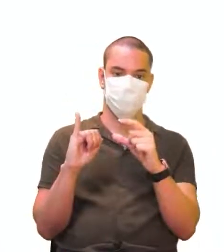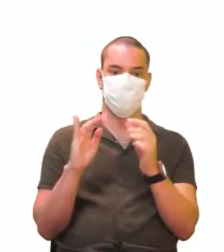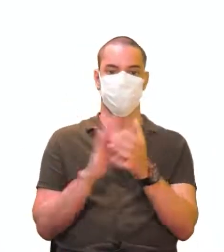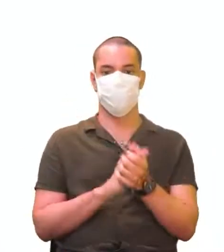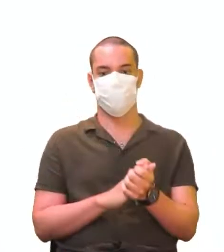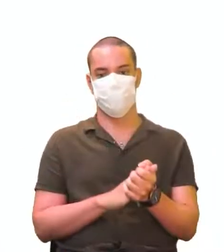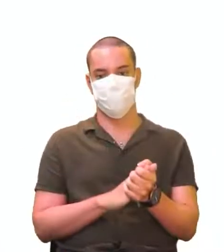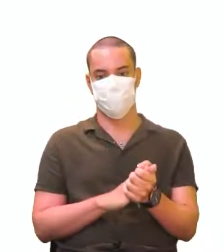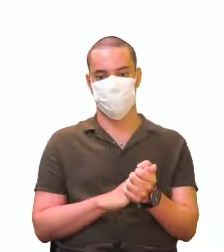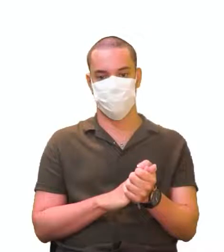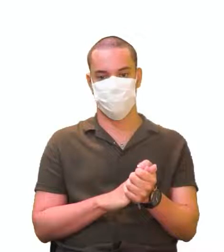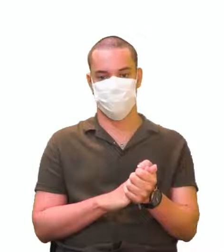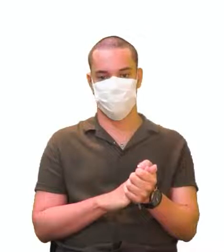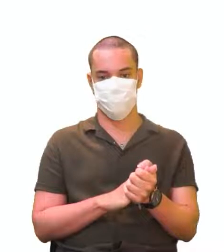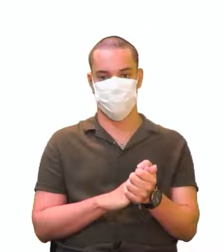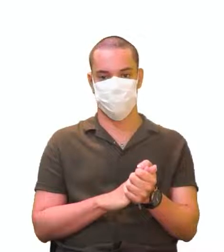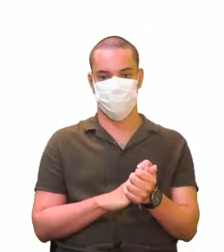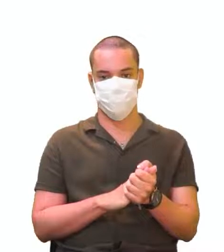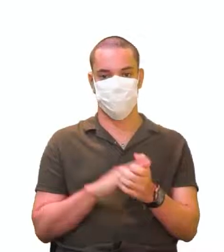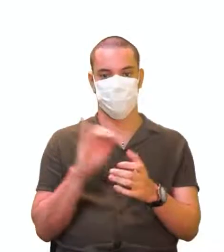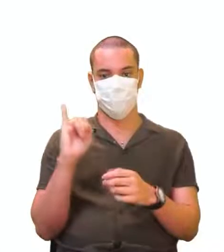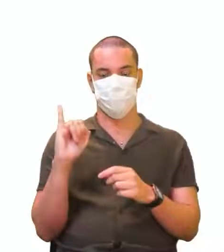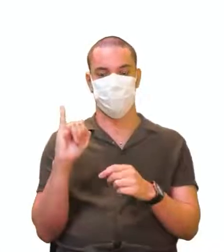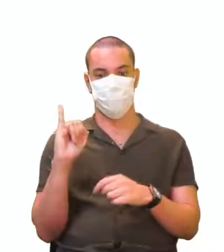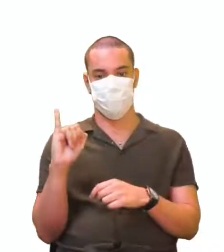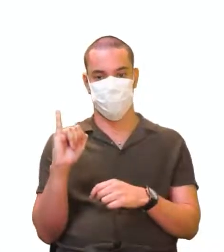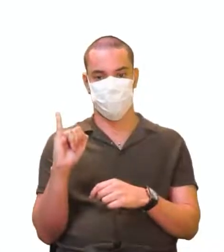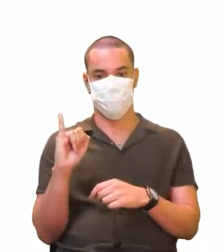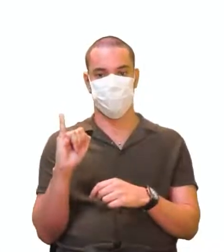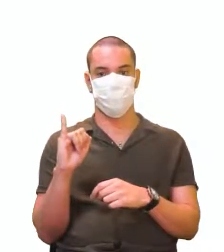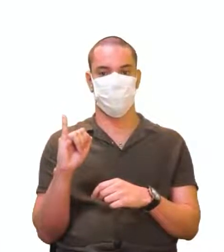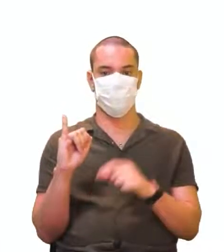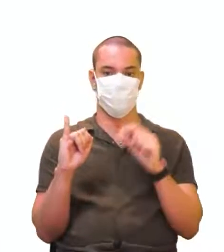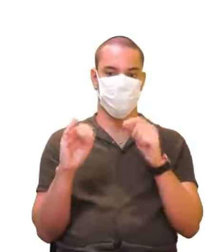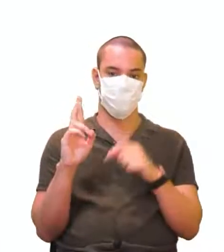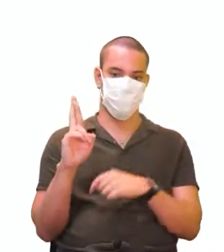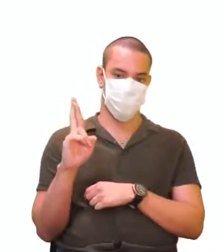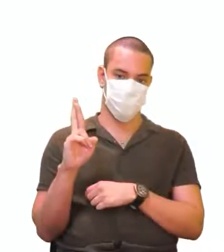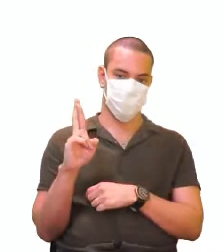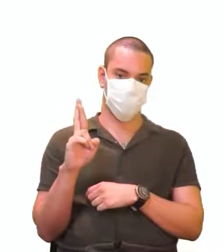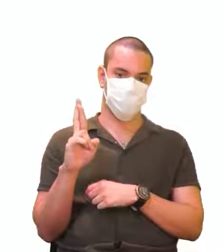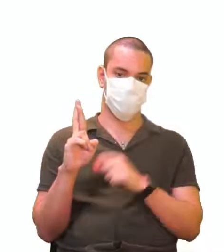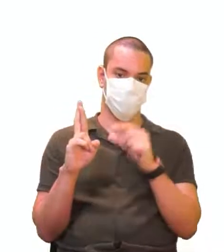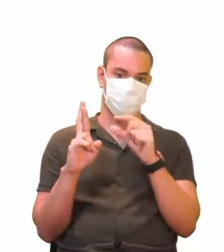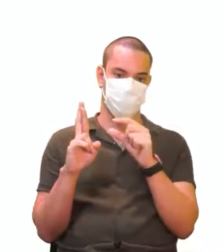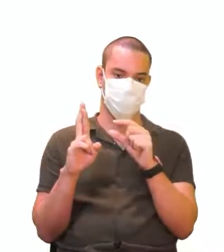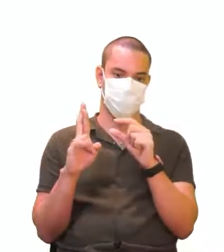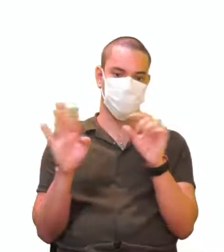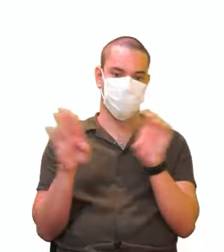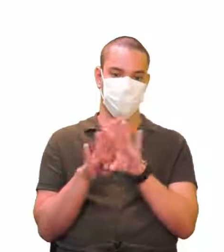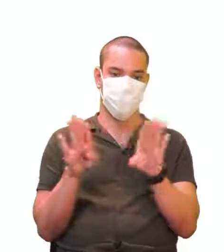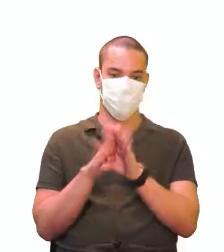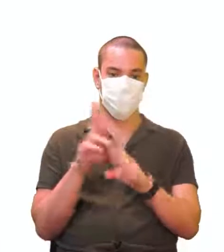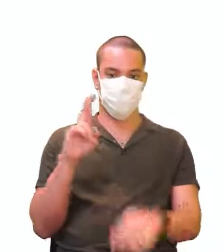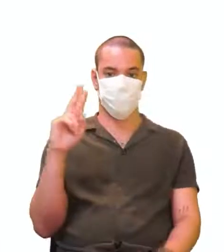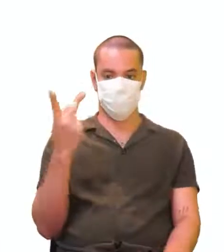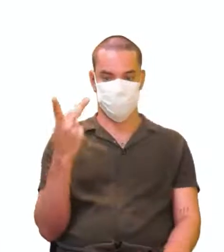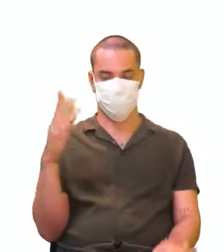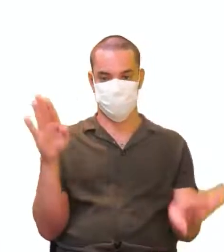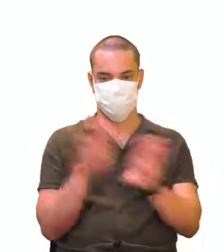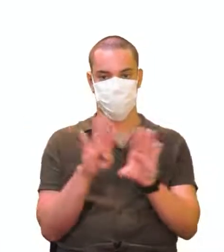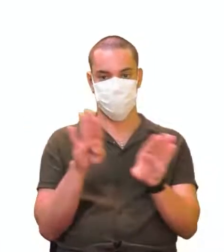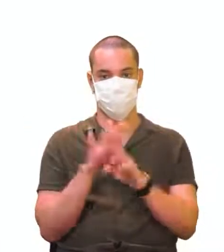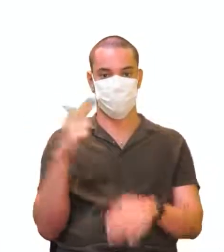Izão. Izinho, né? Isso, Heterozigotos. Izinho. E R, porque ele tem fator RH e o outro